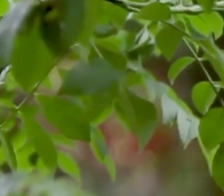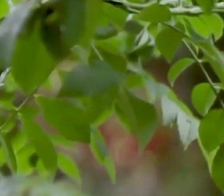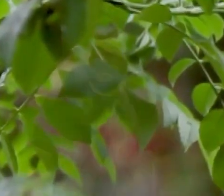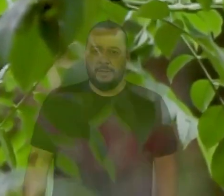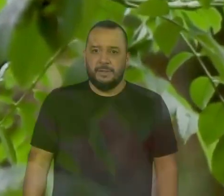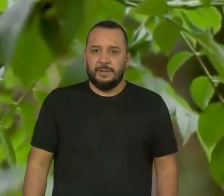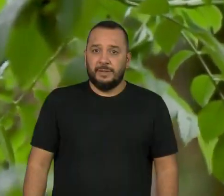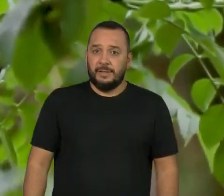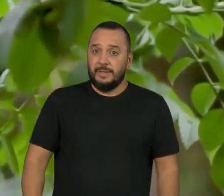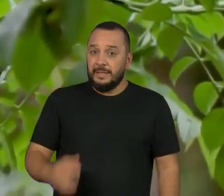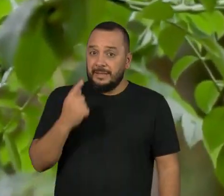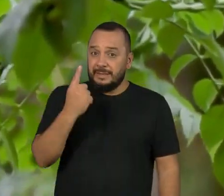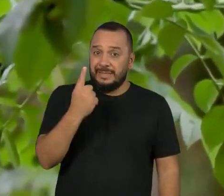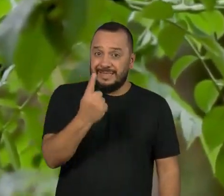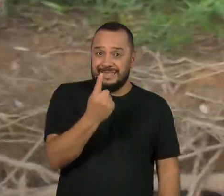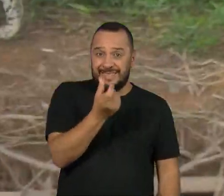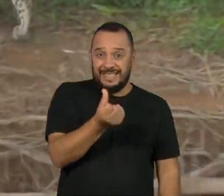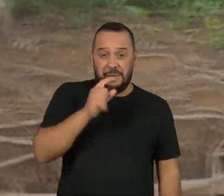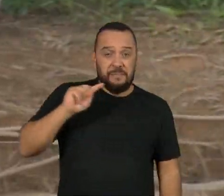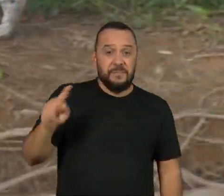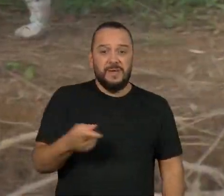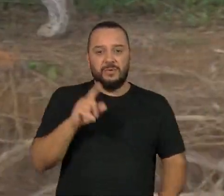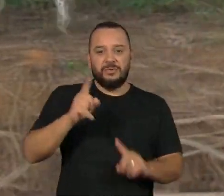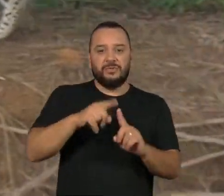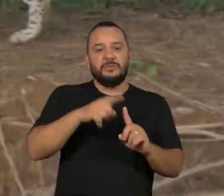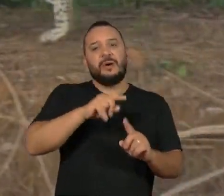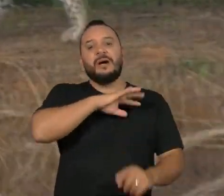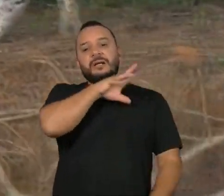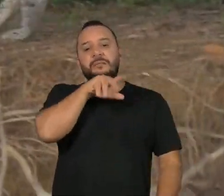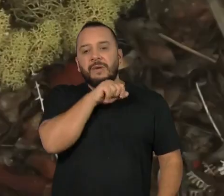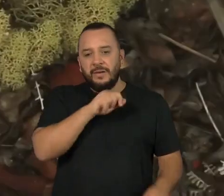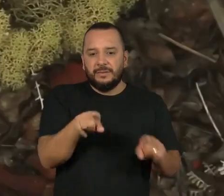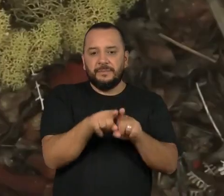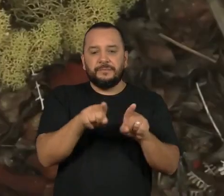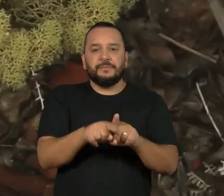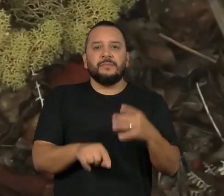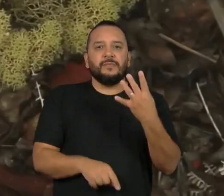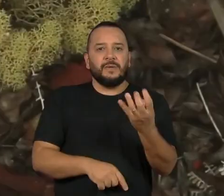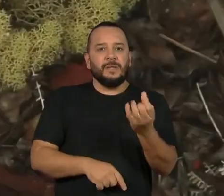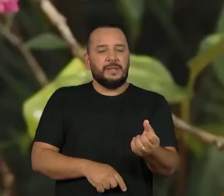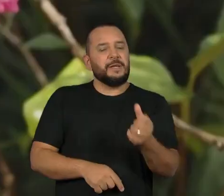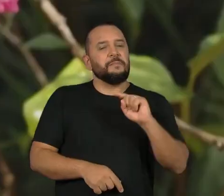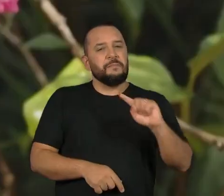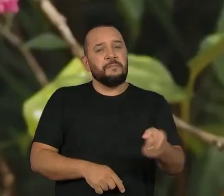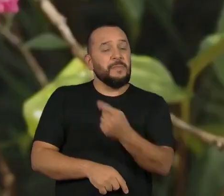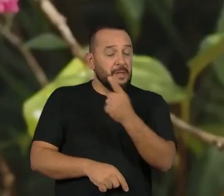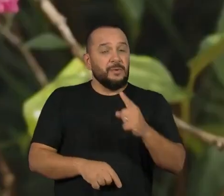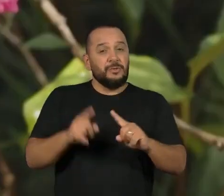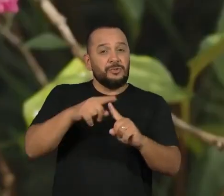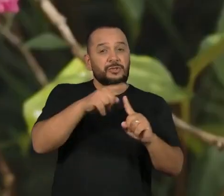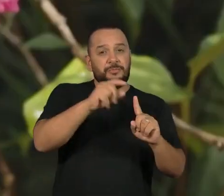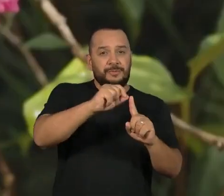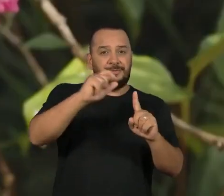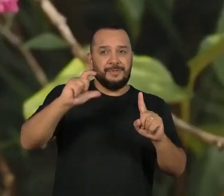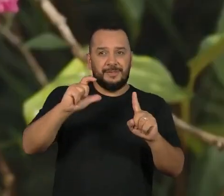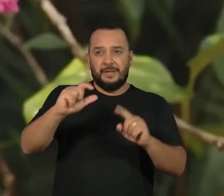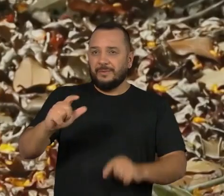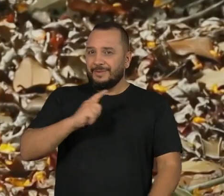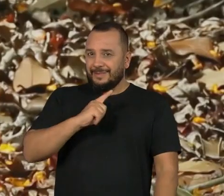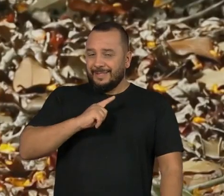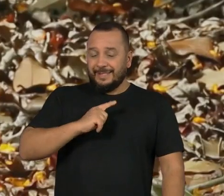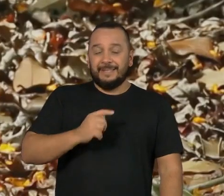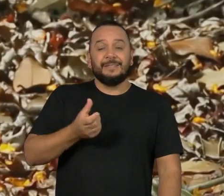Mais de 116 mil espécies animais e 46 mil espécies vegetais se espalham pelos